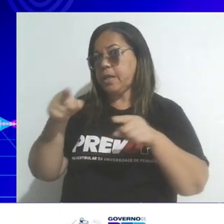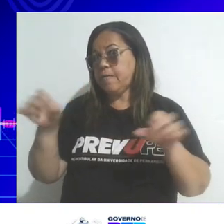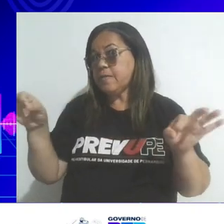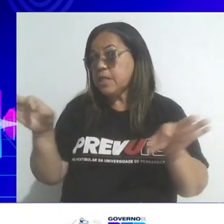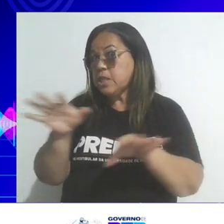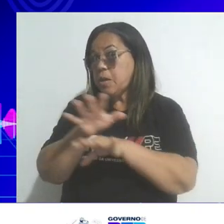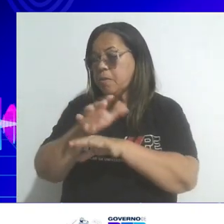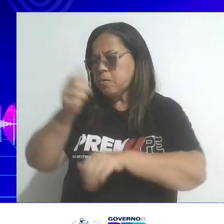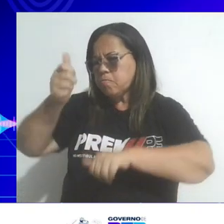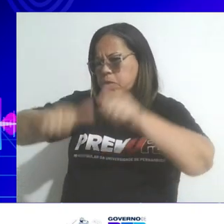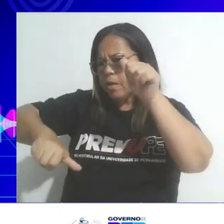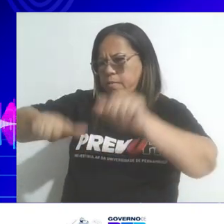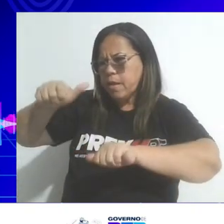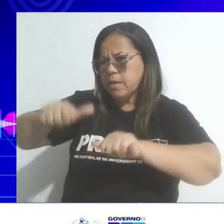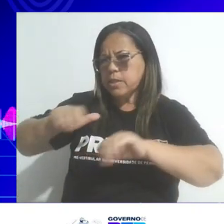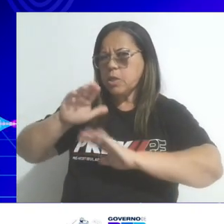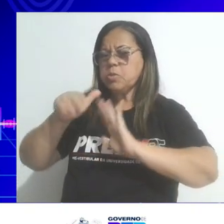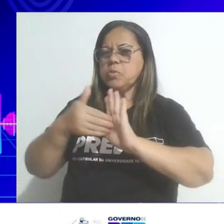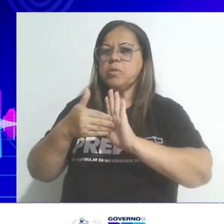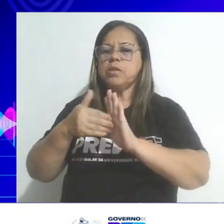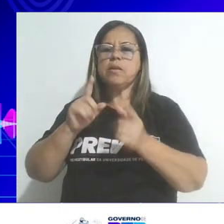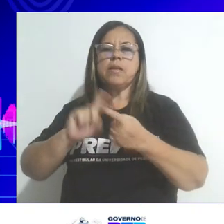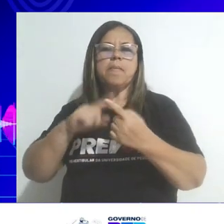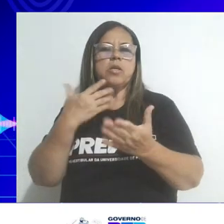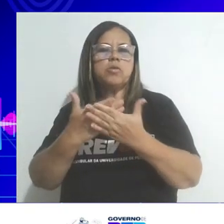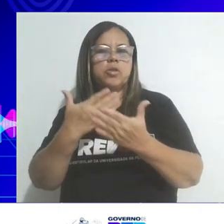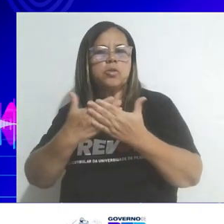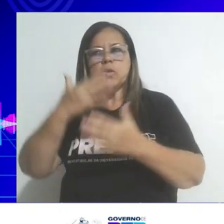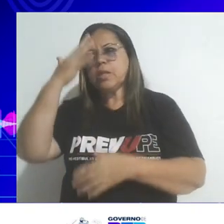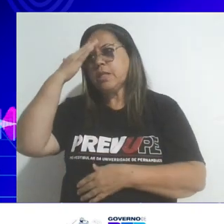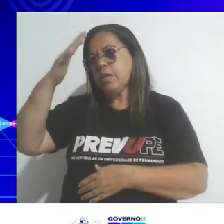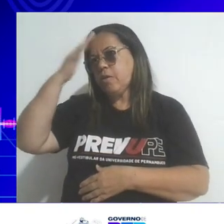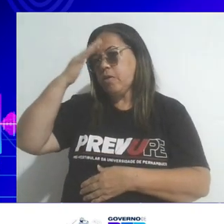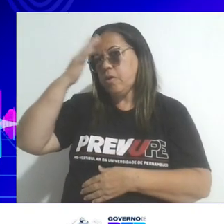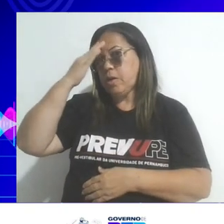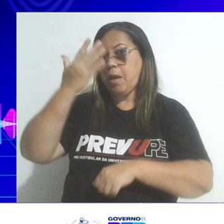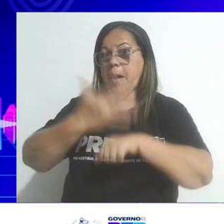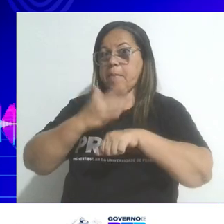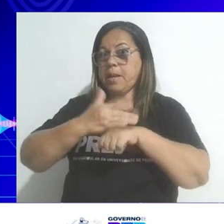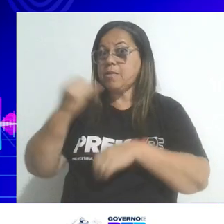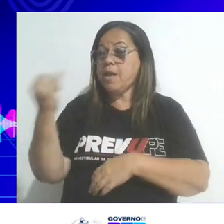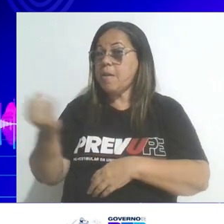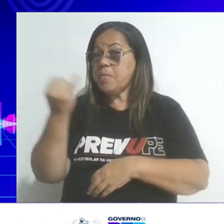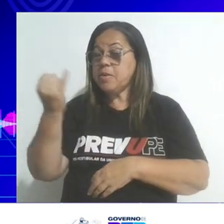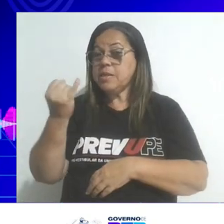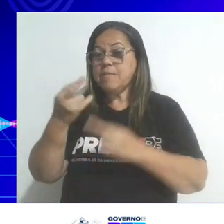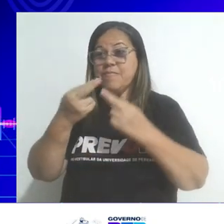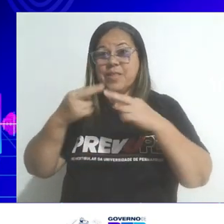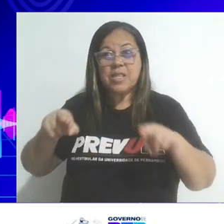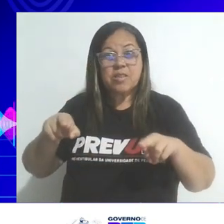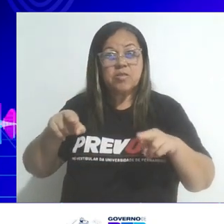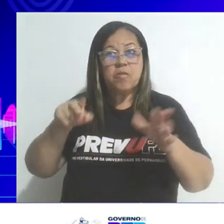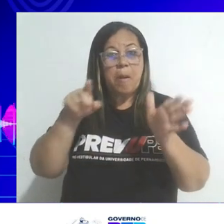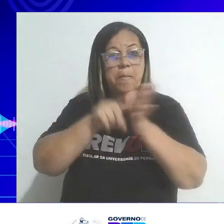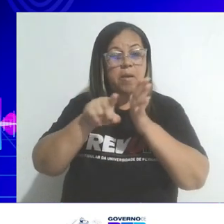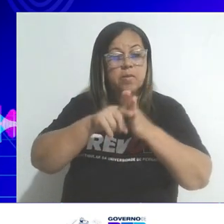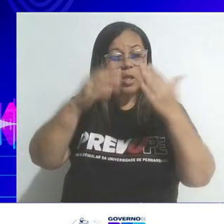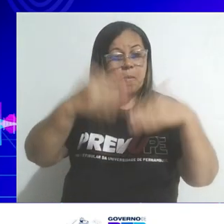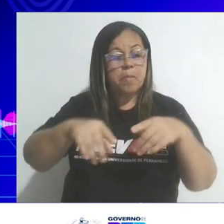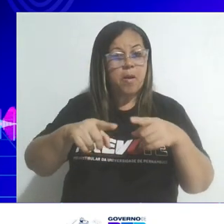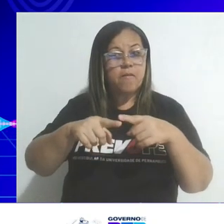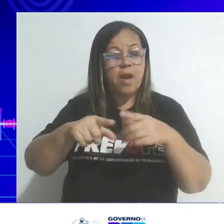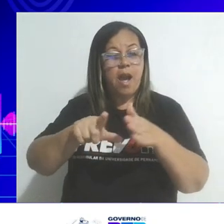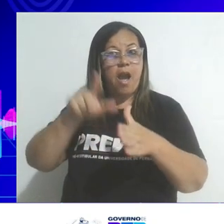realizar essas conexões além do estudo teórico a prática é fundamental resolva questões de provas anteriores para se